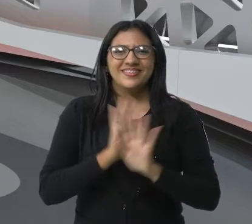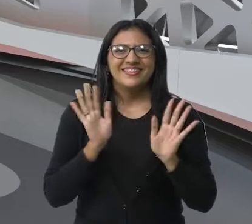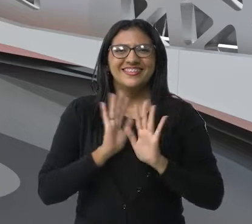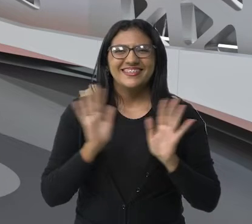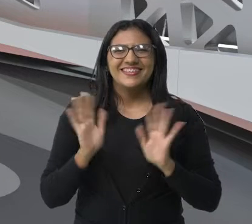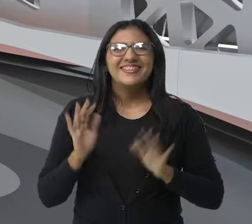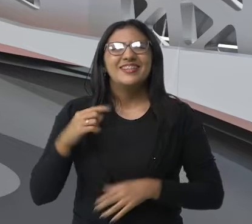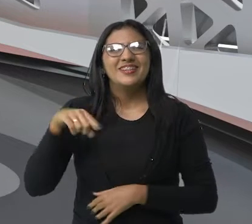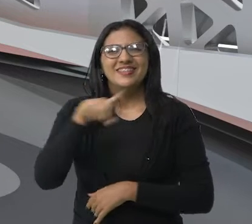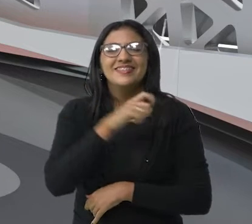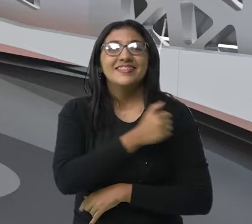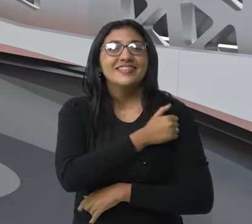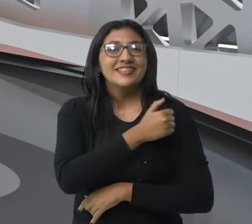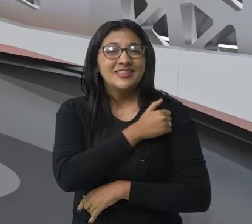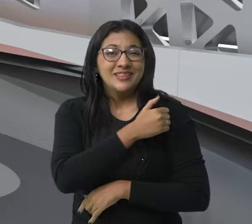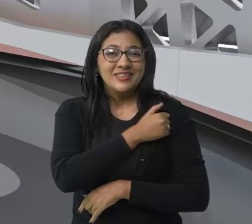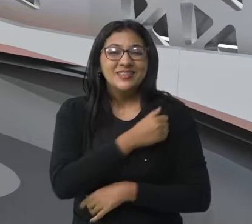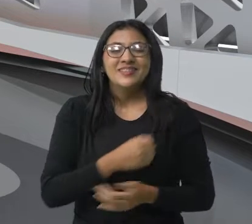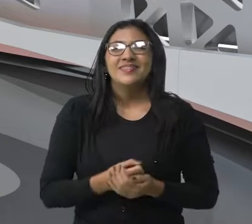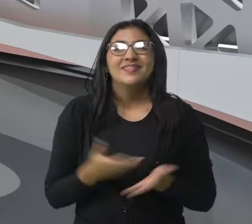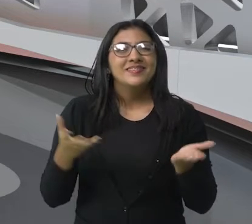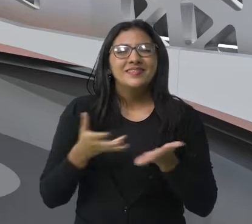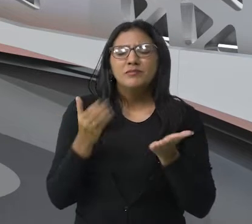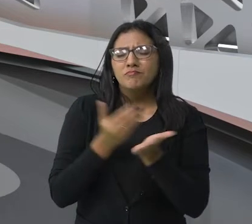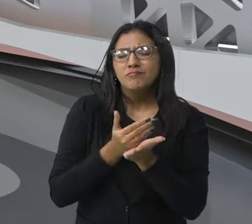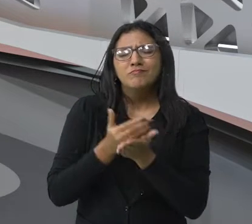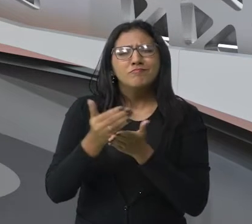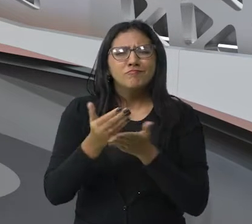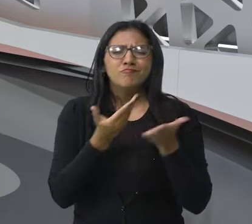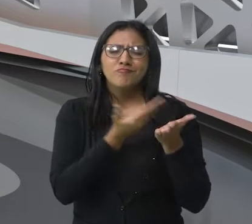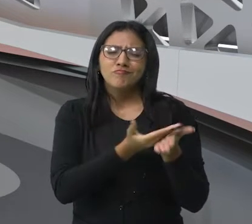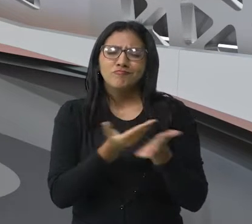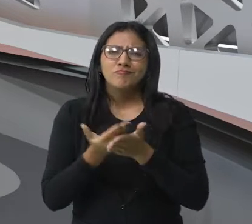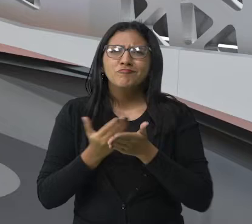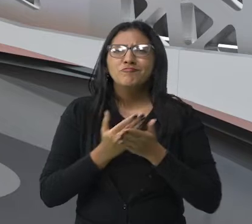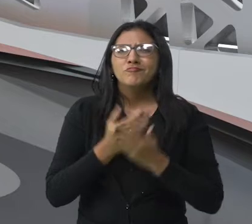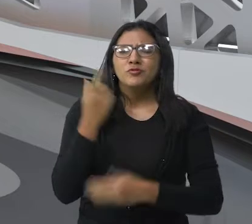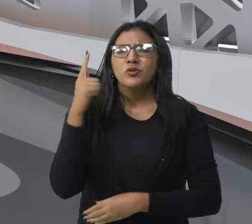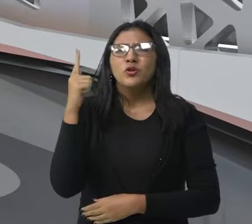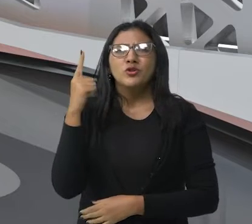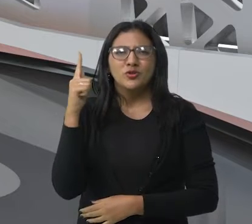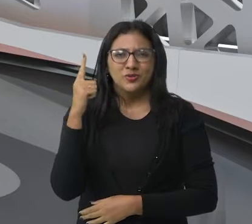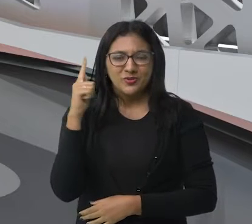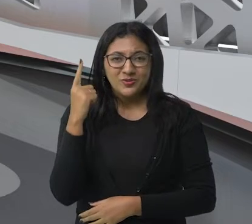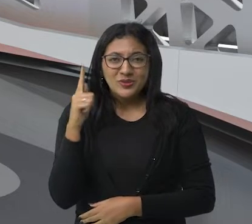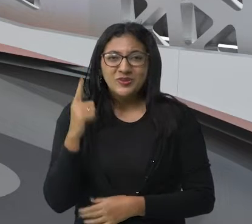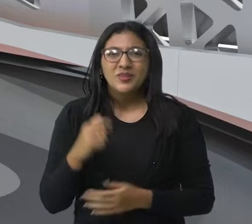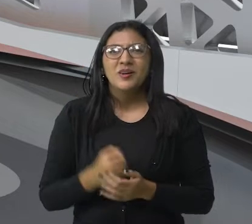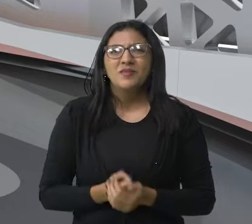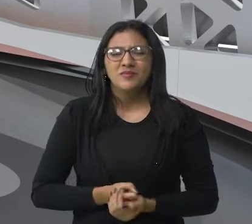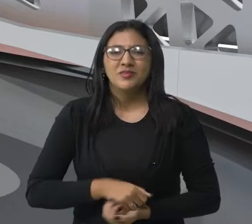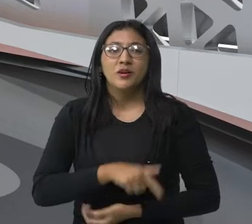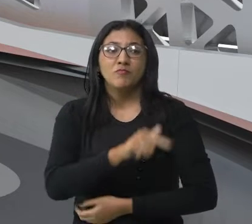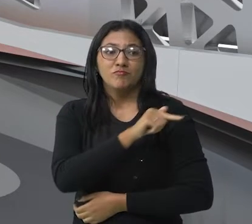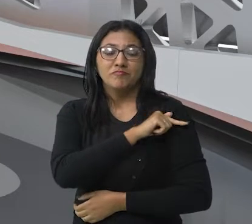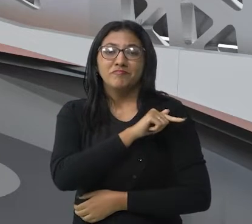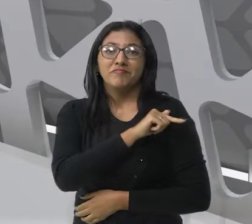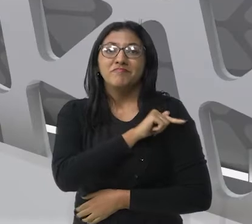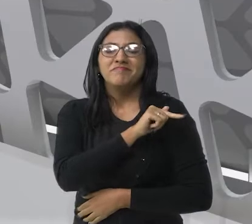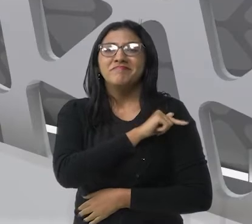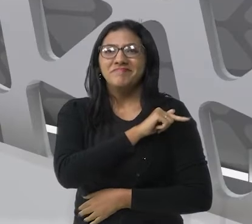Olá a todos vocês, estamos aqui iniciando as nossas aulas de Geografia, Ensino